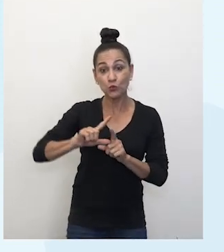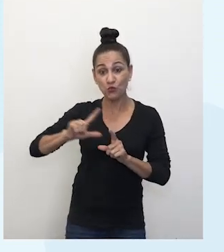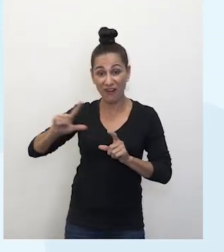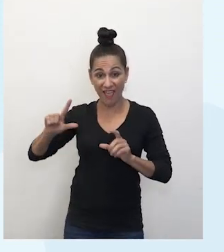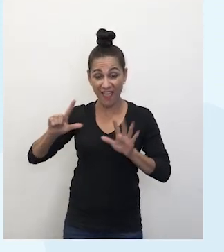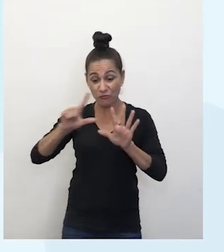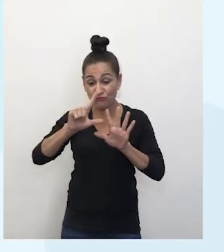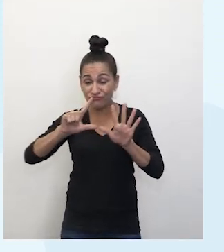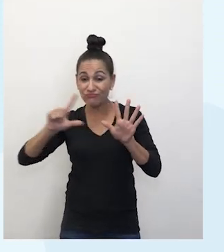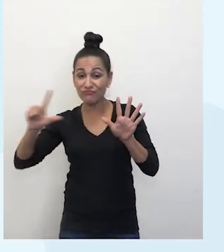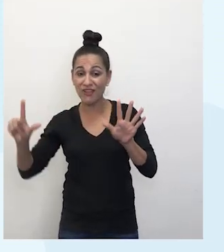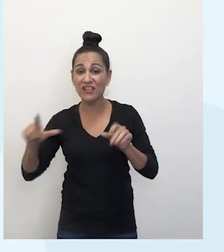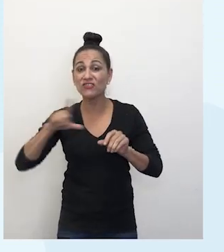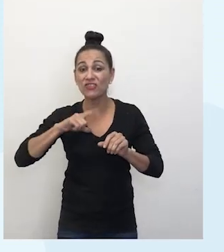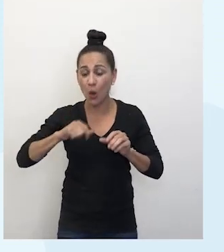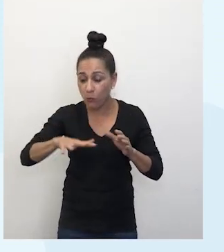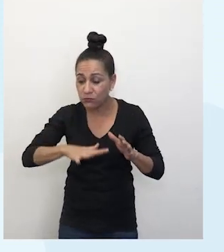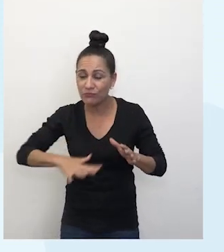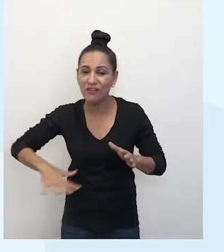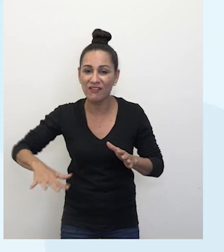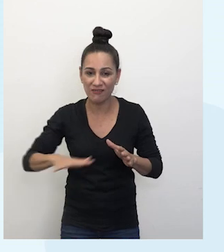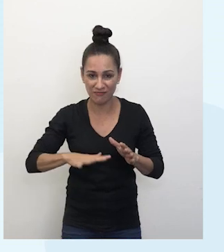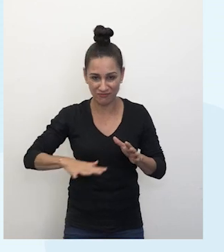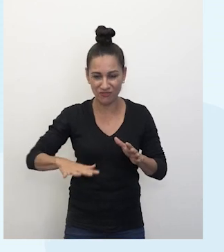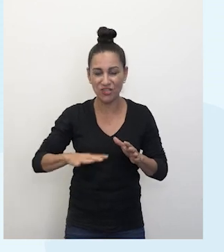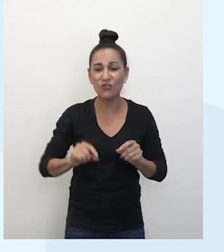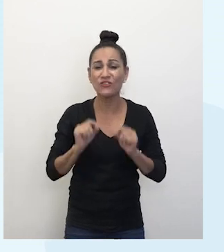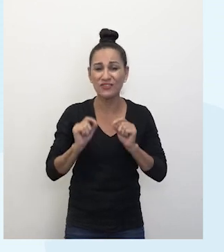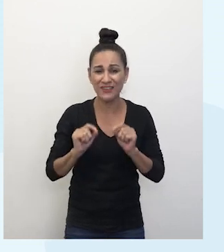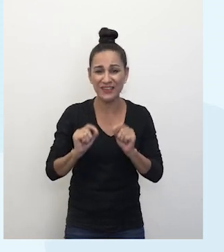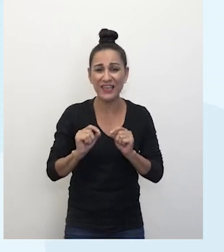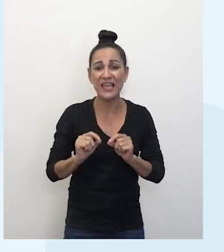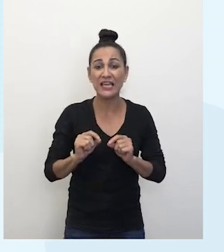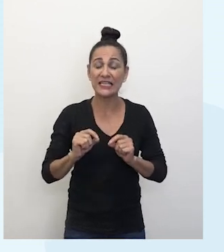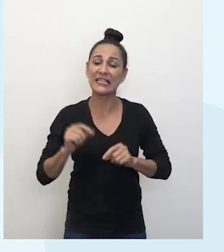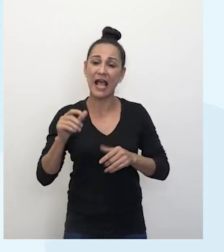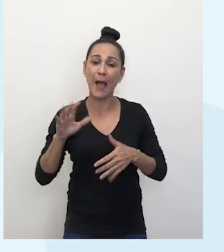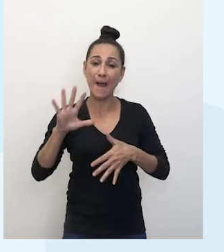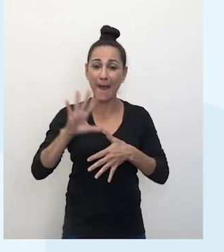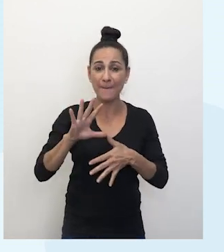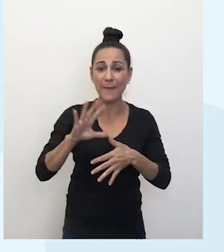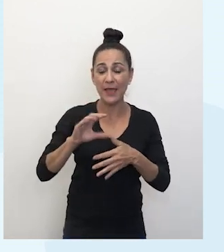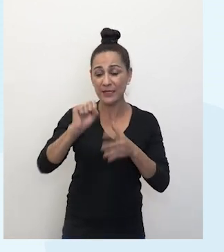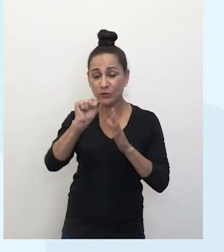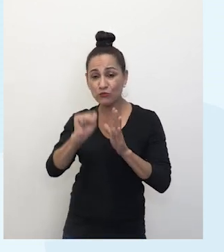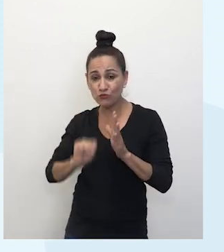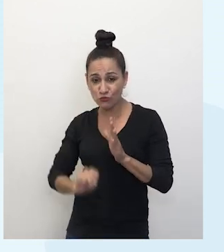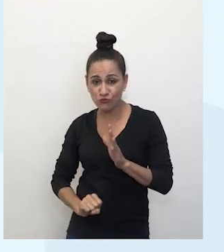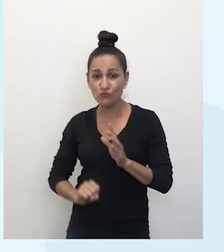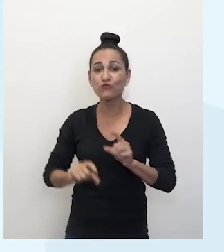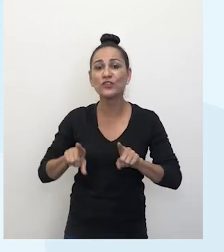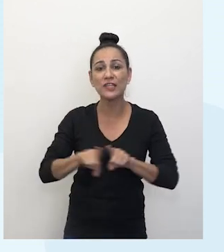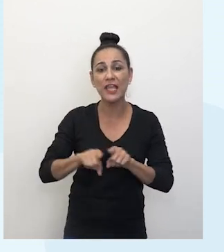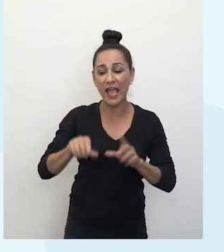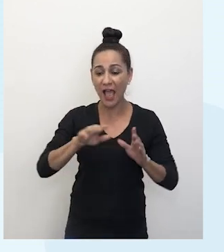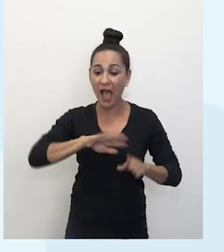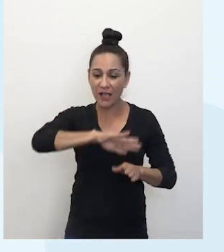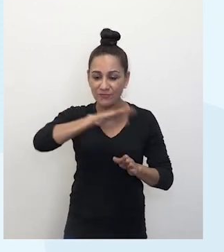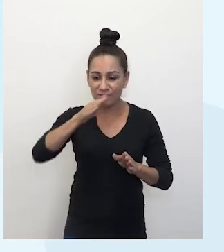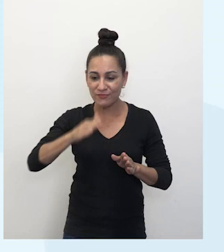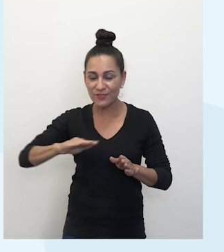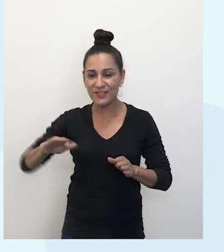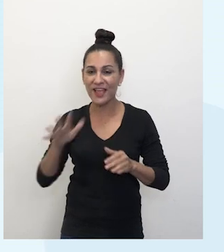altos né como acontece aí na região oeste que aqui na América do Sul nós temos aí né a região da Serra do Mar